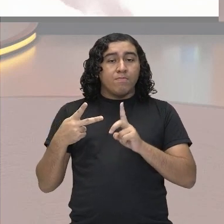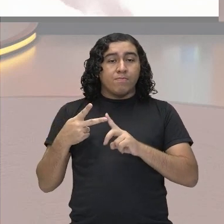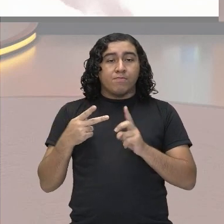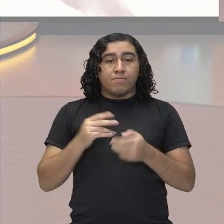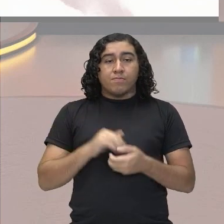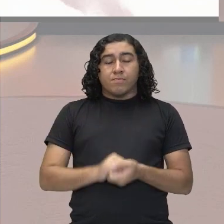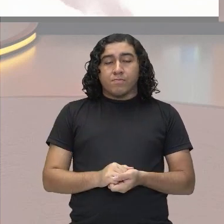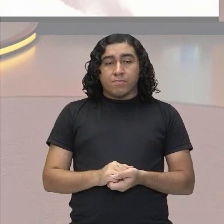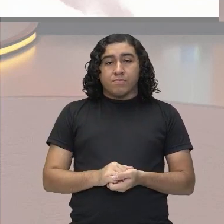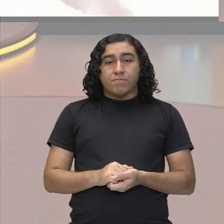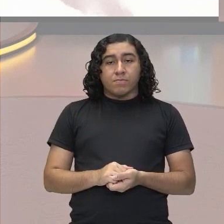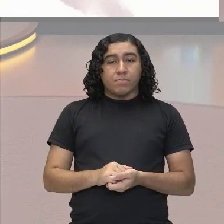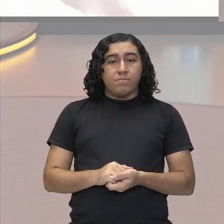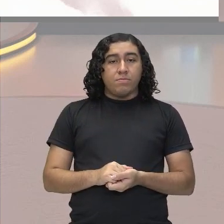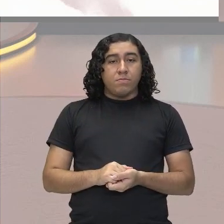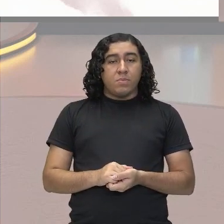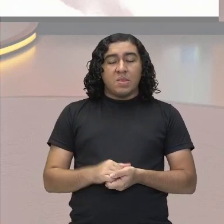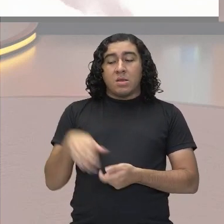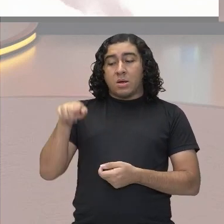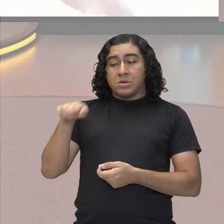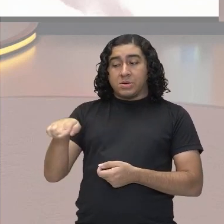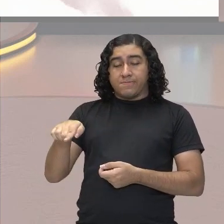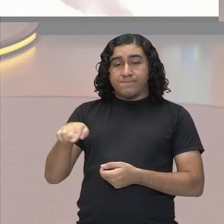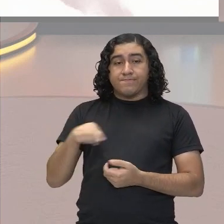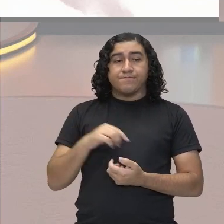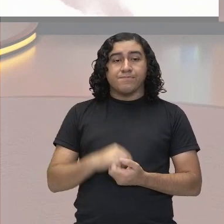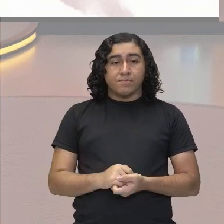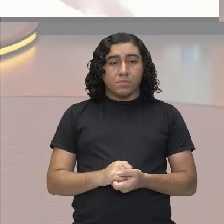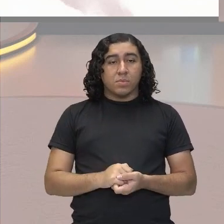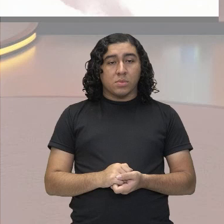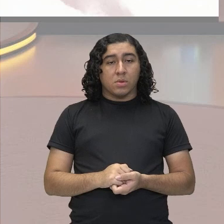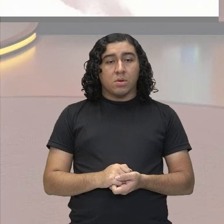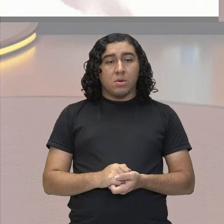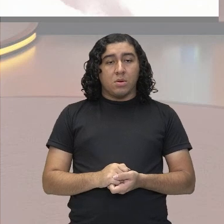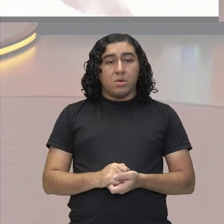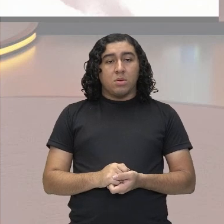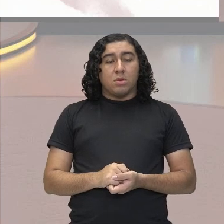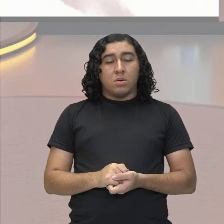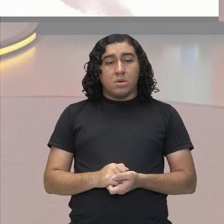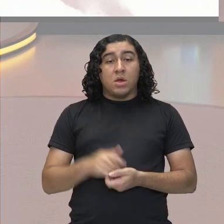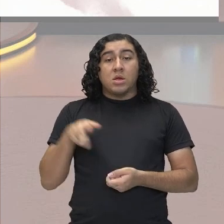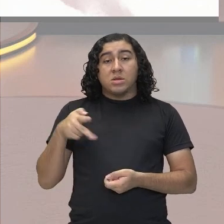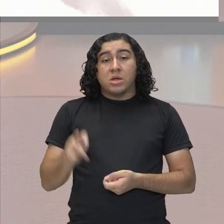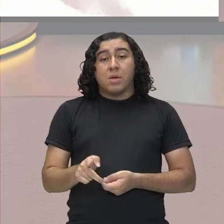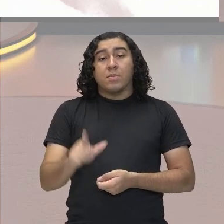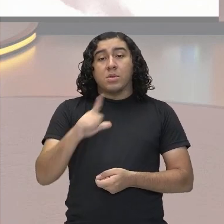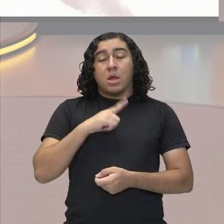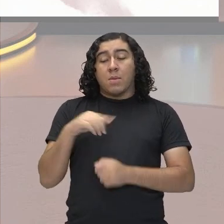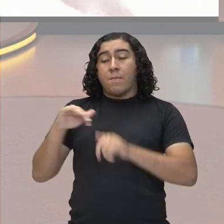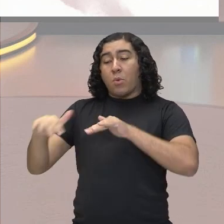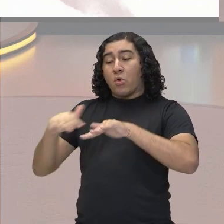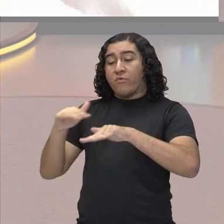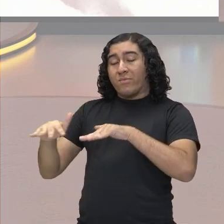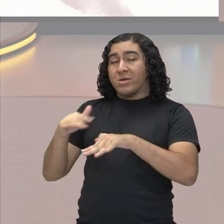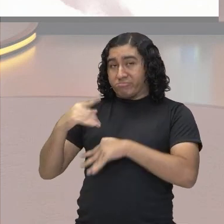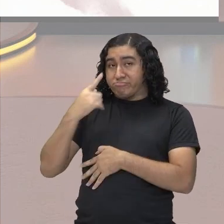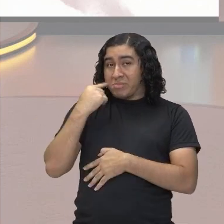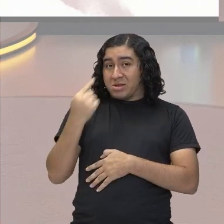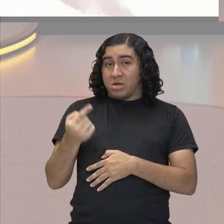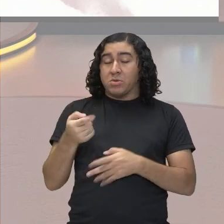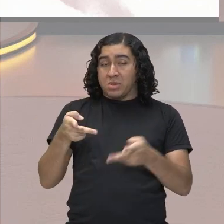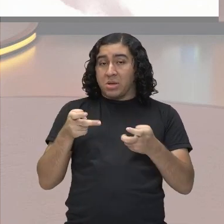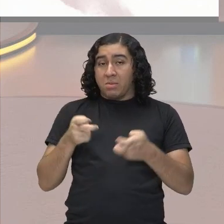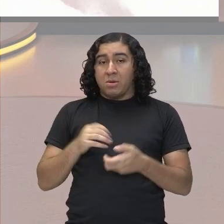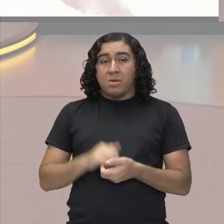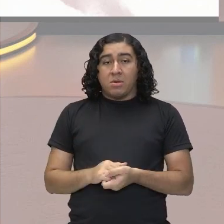diz assim, na modernidade líquida há sempre movimentação. Olha só que interessante, não está